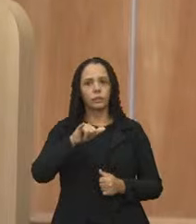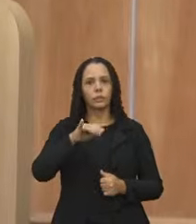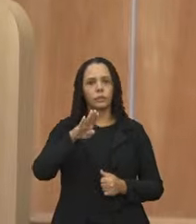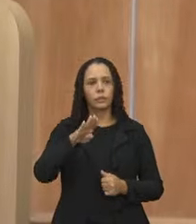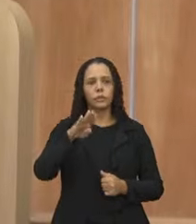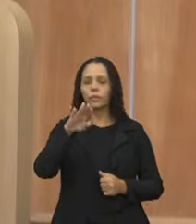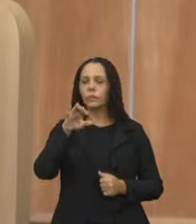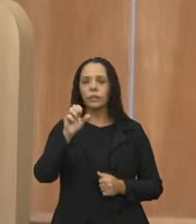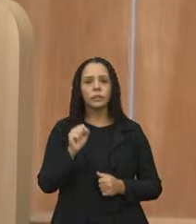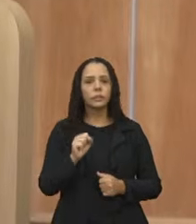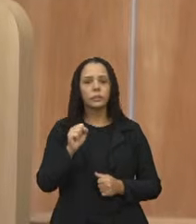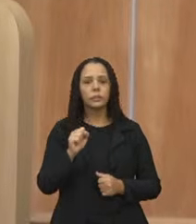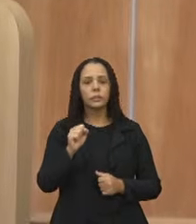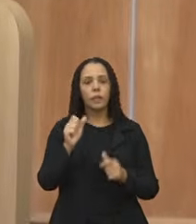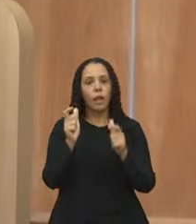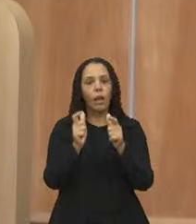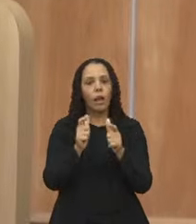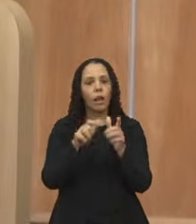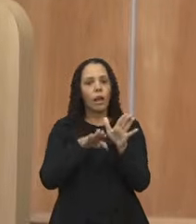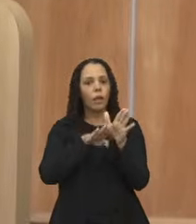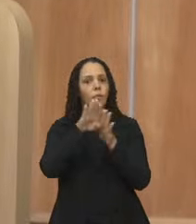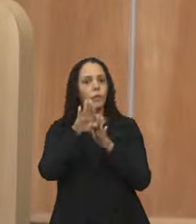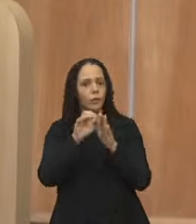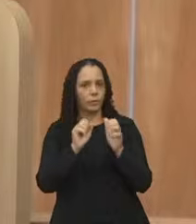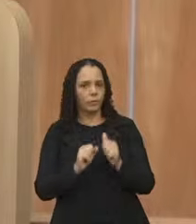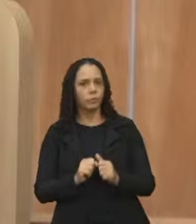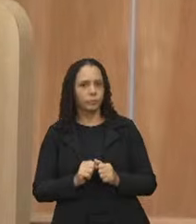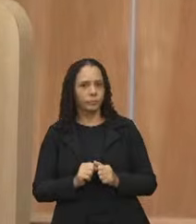com base na média da arrecadação do ISS.